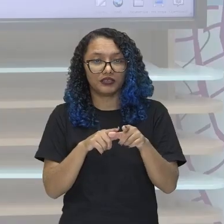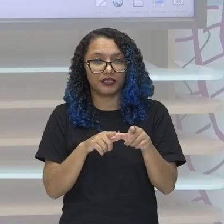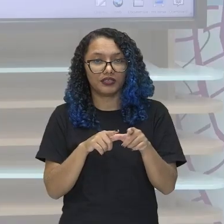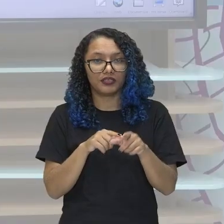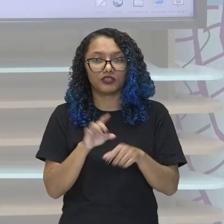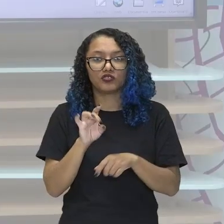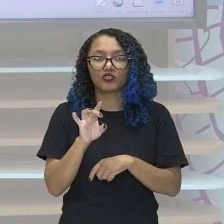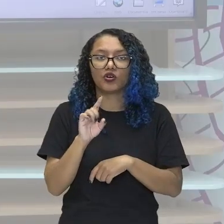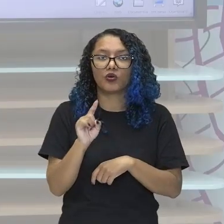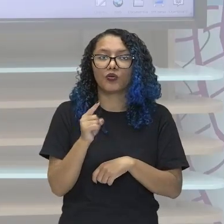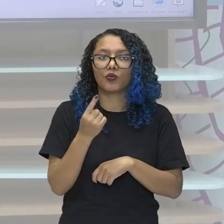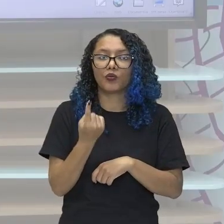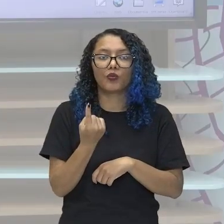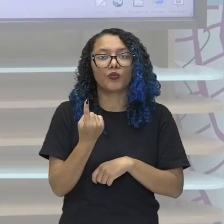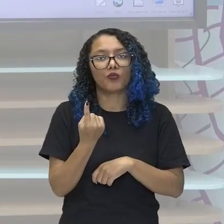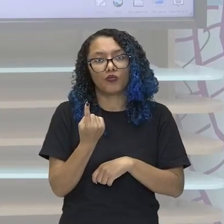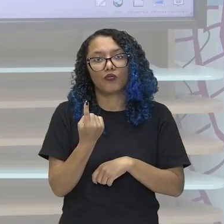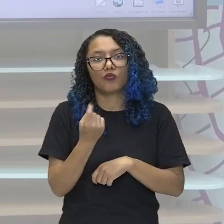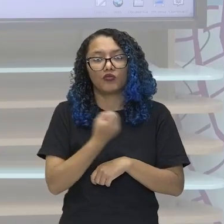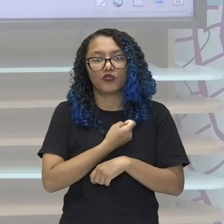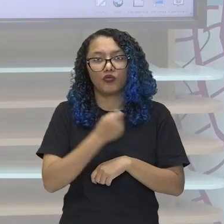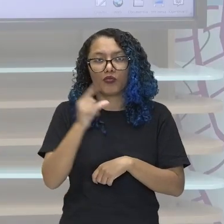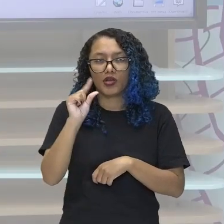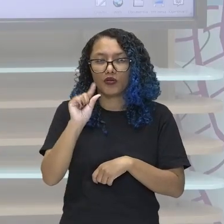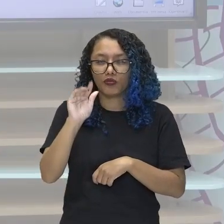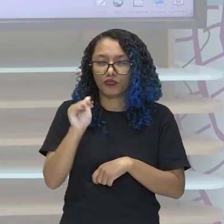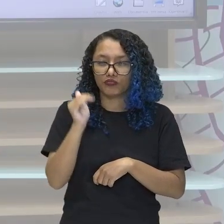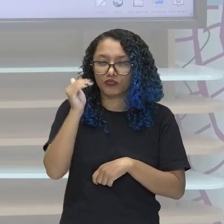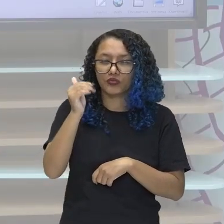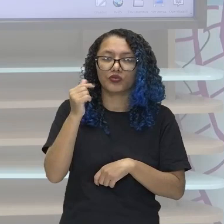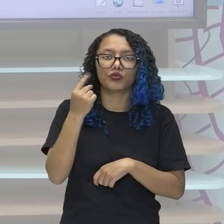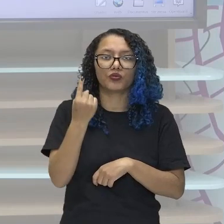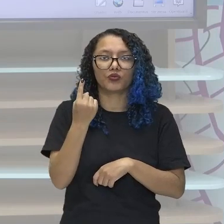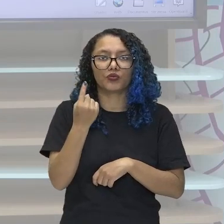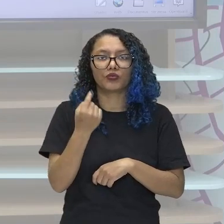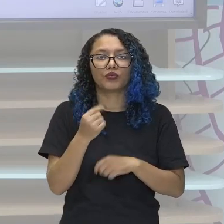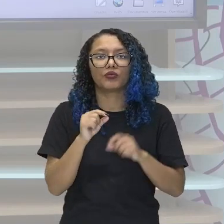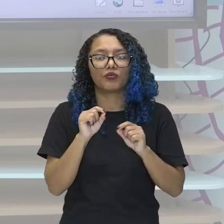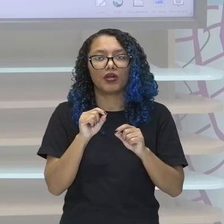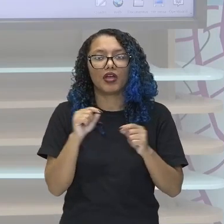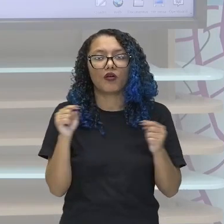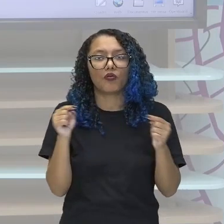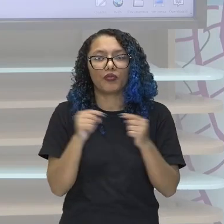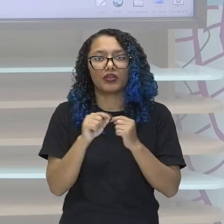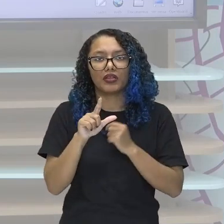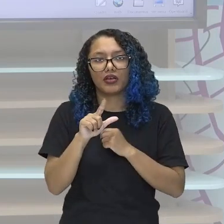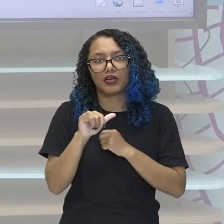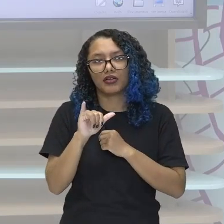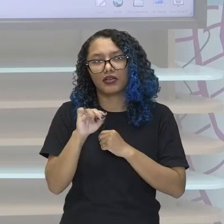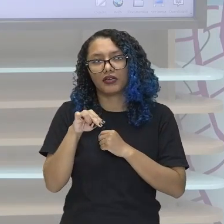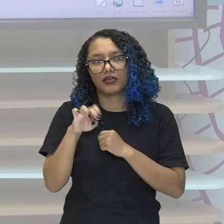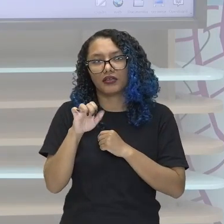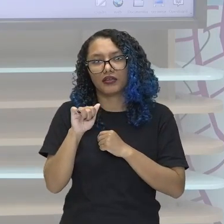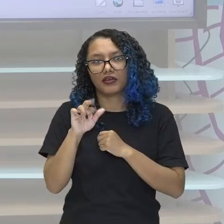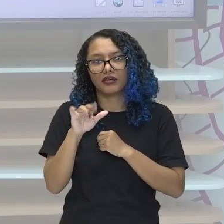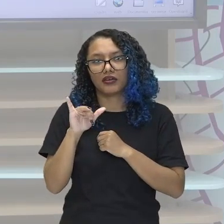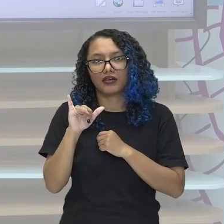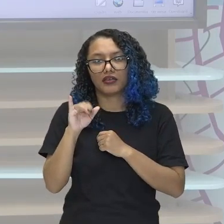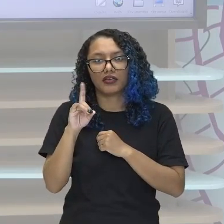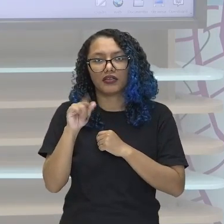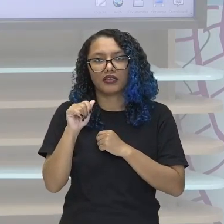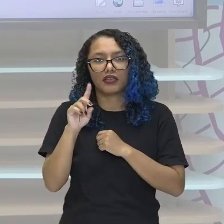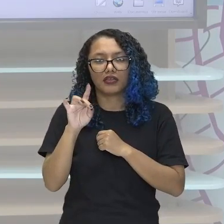apenas o expoente 1, todas elas. Daí vem da linearidade, né? Porque quando nós formos aprender